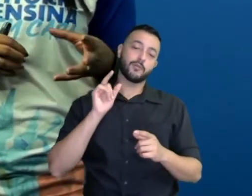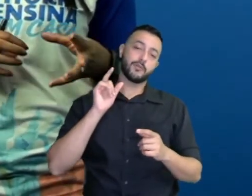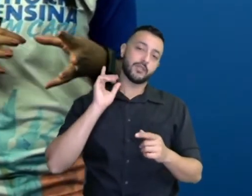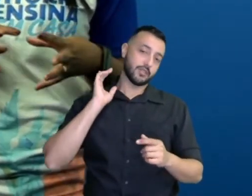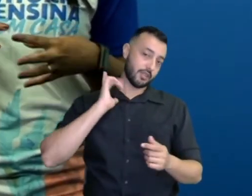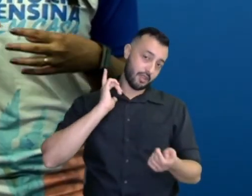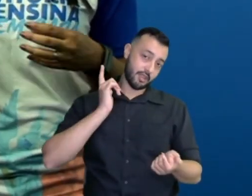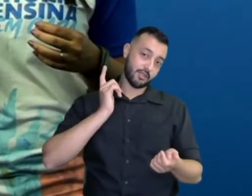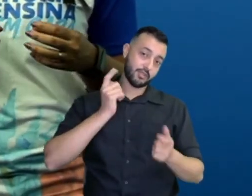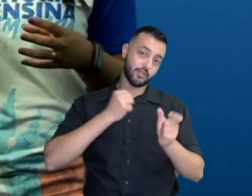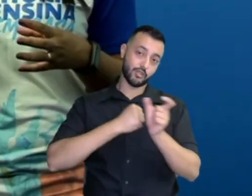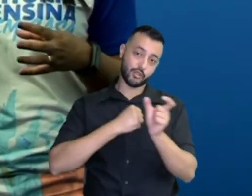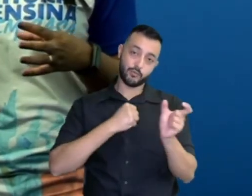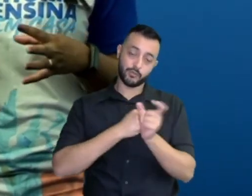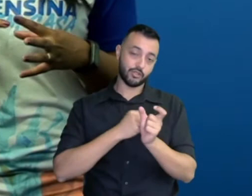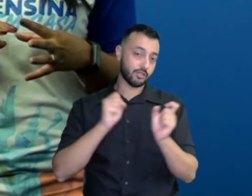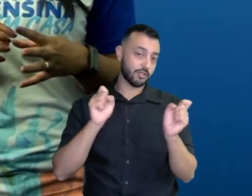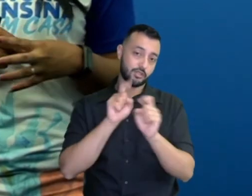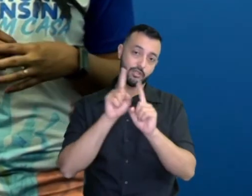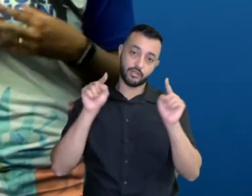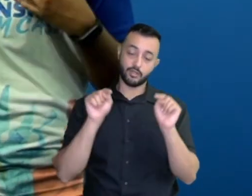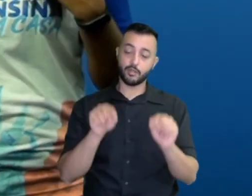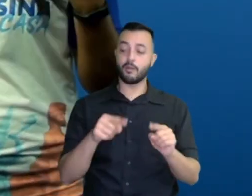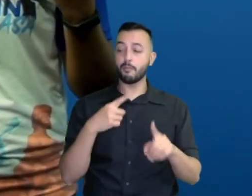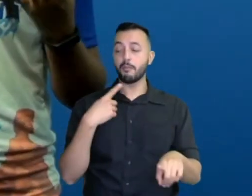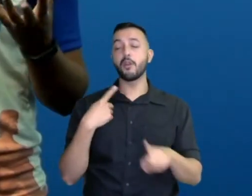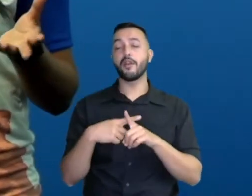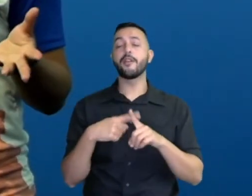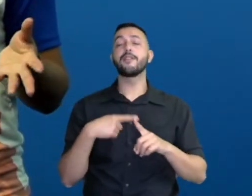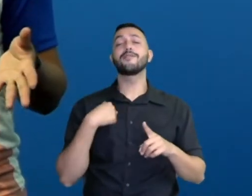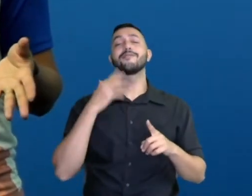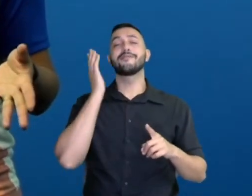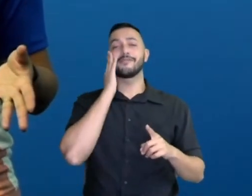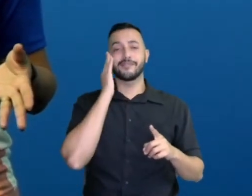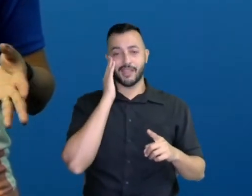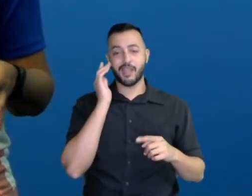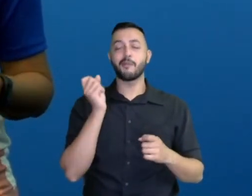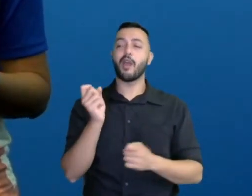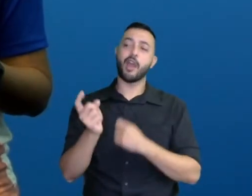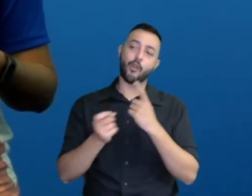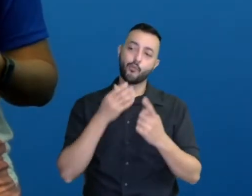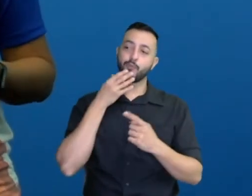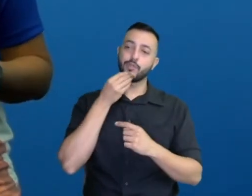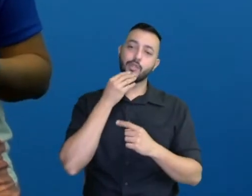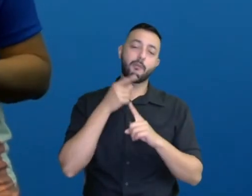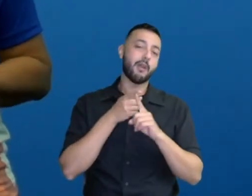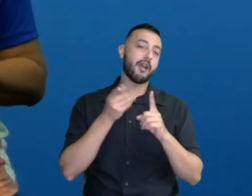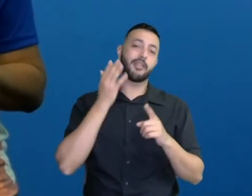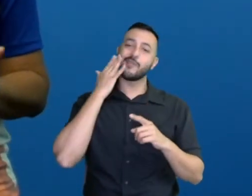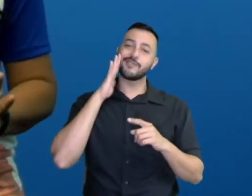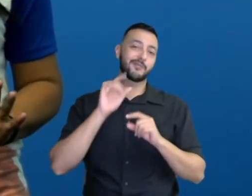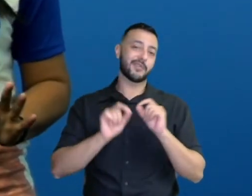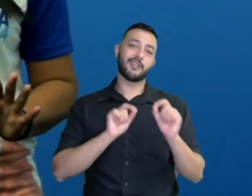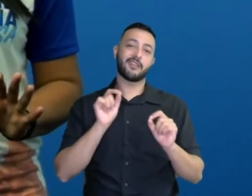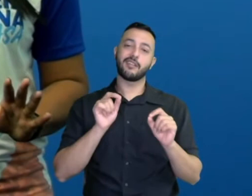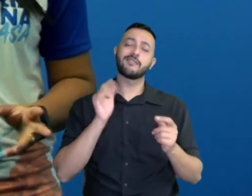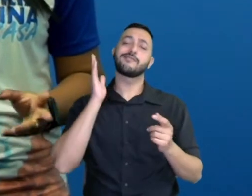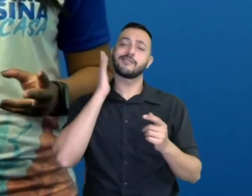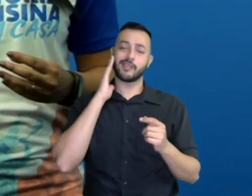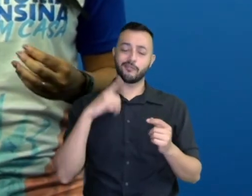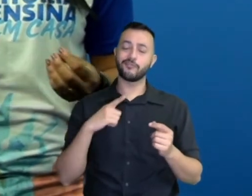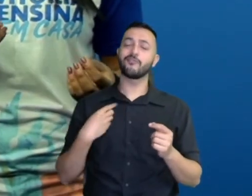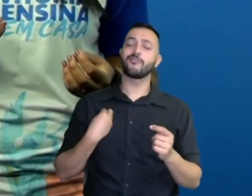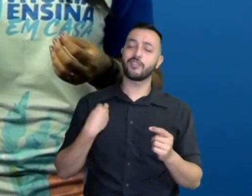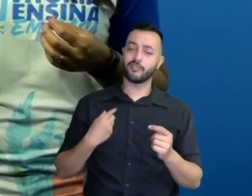como um substantivo indeterminado, porque eu sei que tem alguns meninos no cinema. Eu não sei quem são, eu sei que eles estão